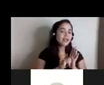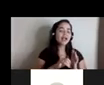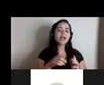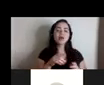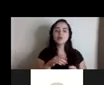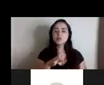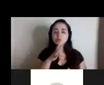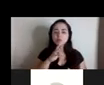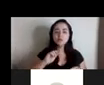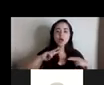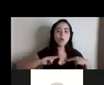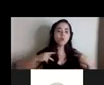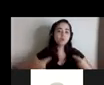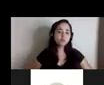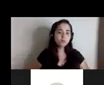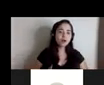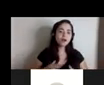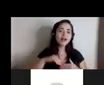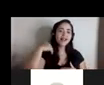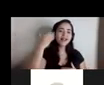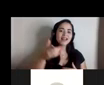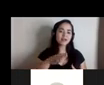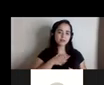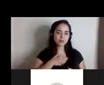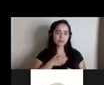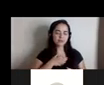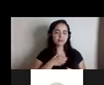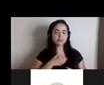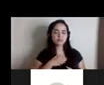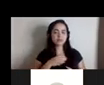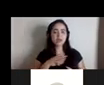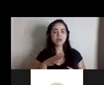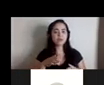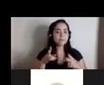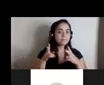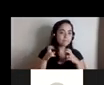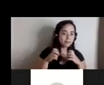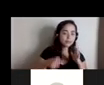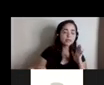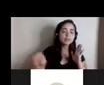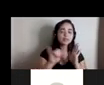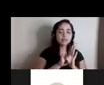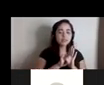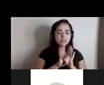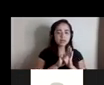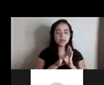há para além de mim, reconhecer a identidade daquele para o qual eu